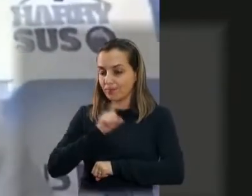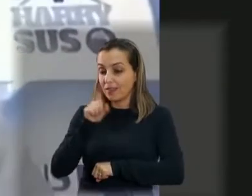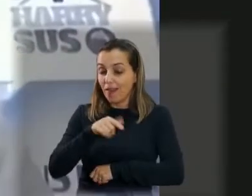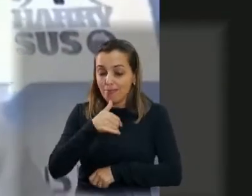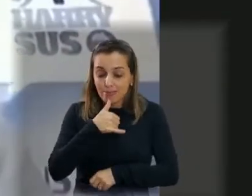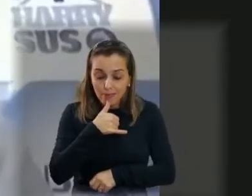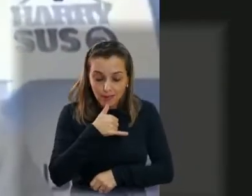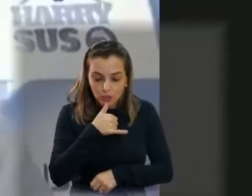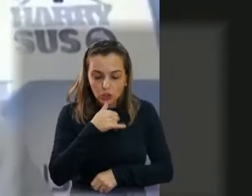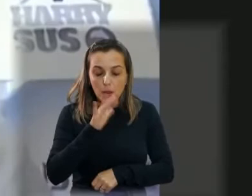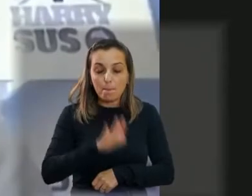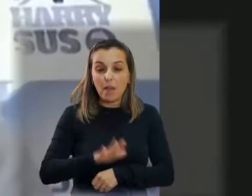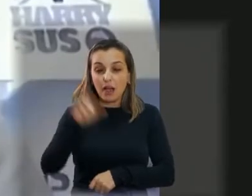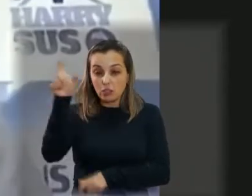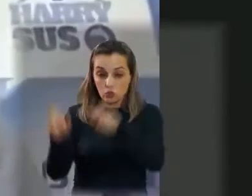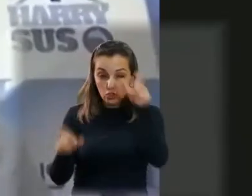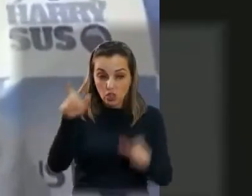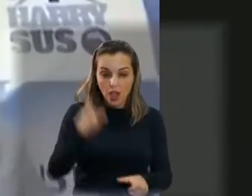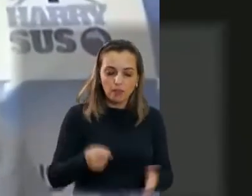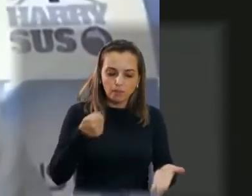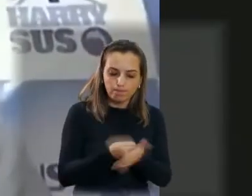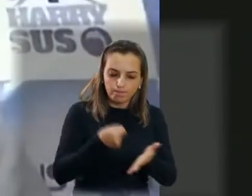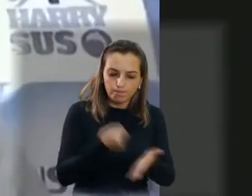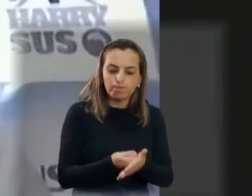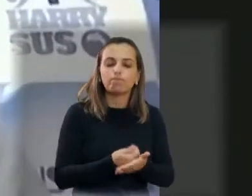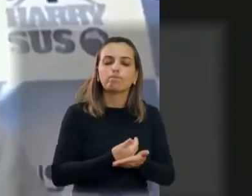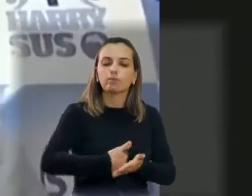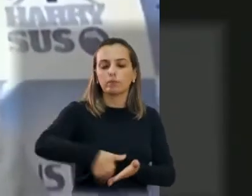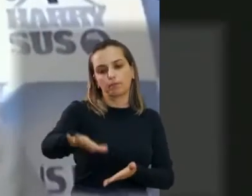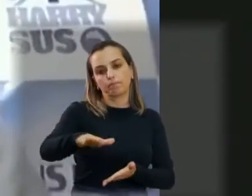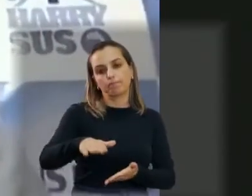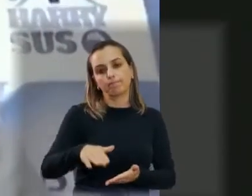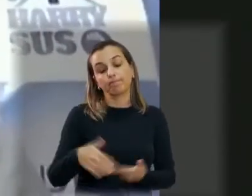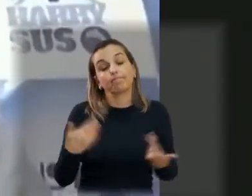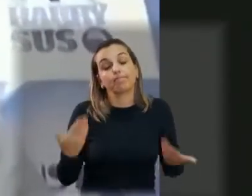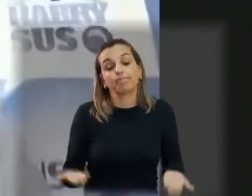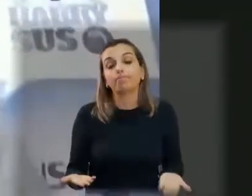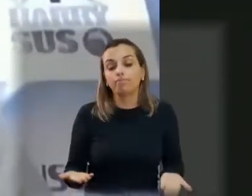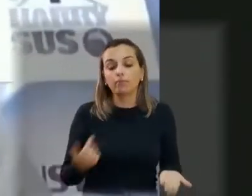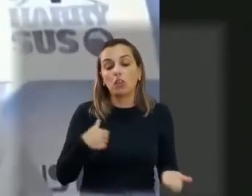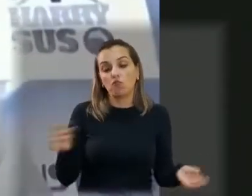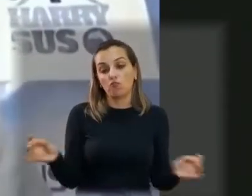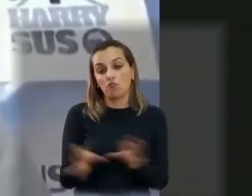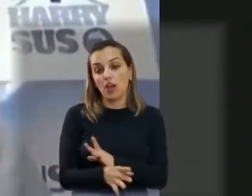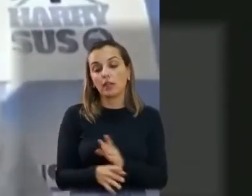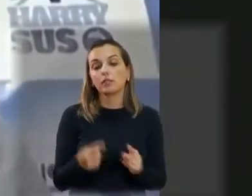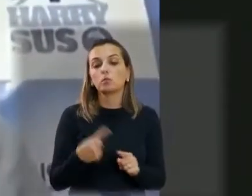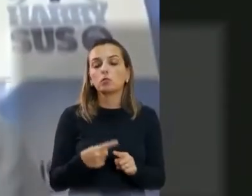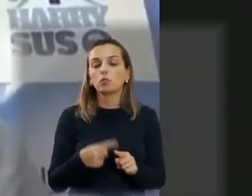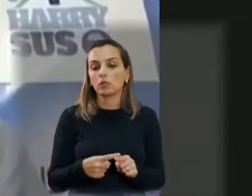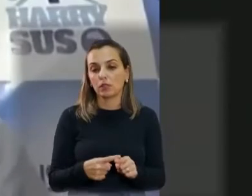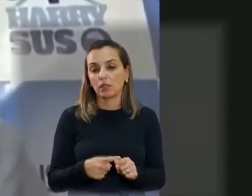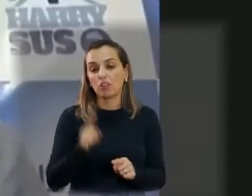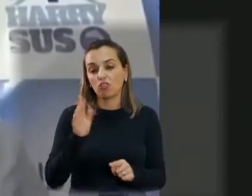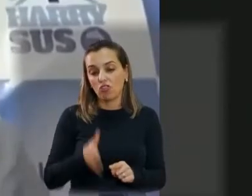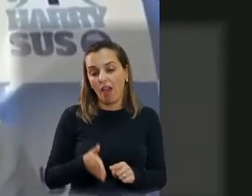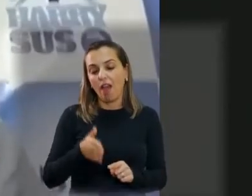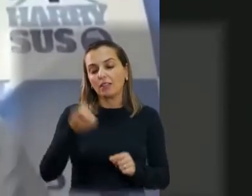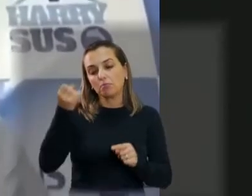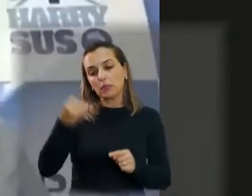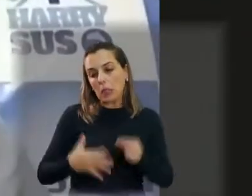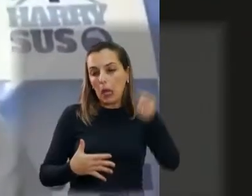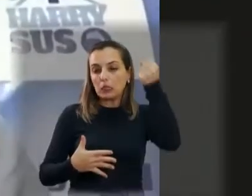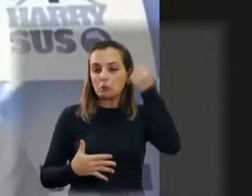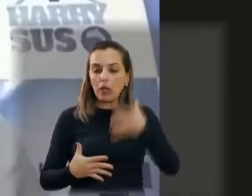do sistema que vão tocar isso aí. Então, eu não vou me alongar muito, porque já foi falado muita coisa